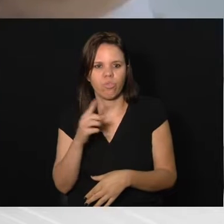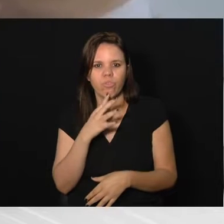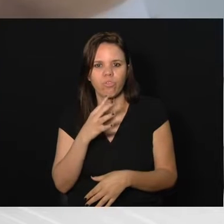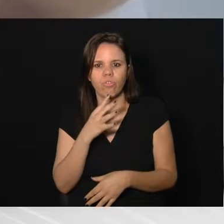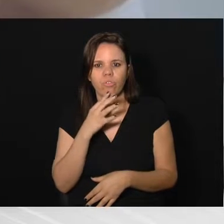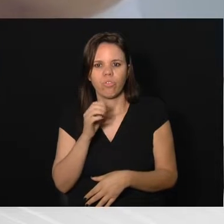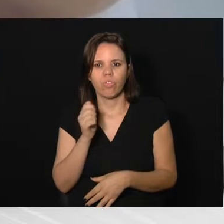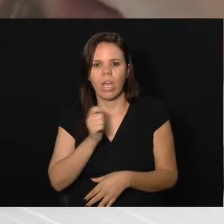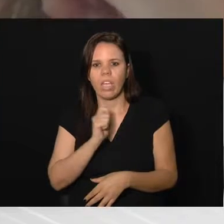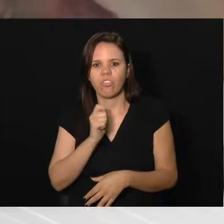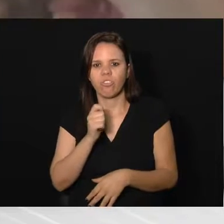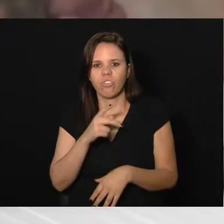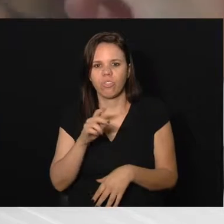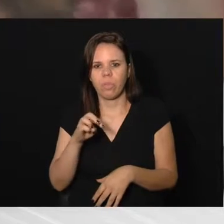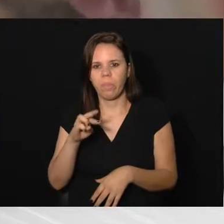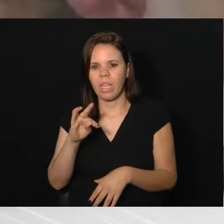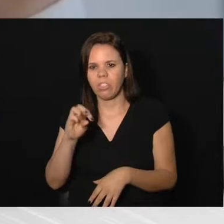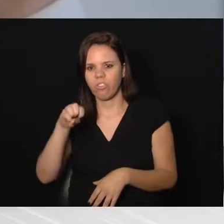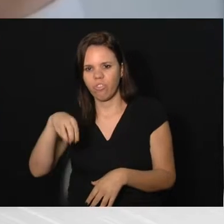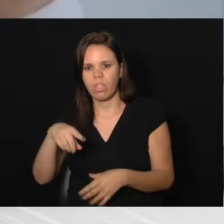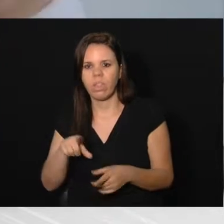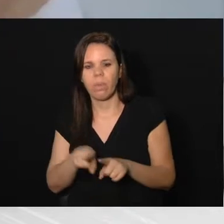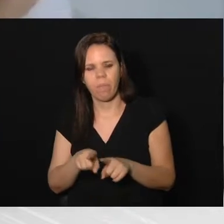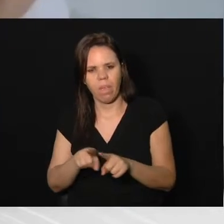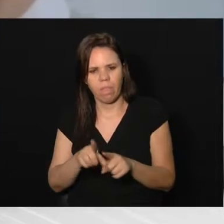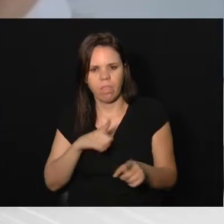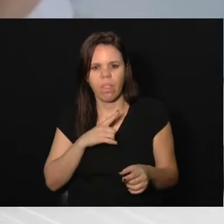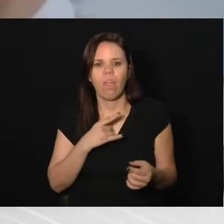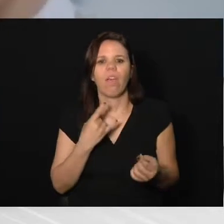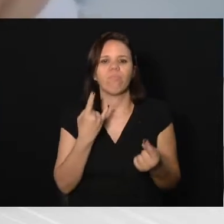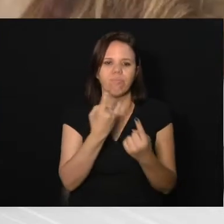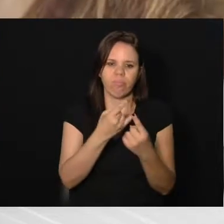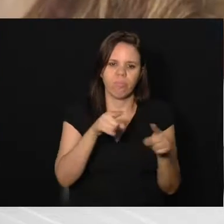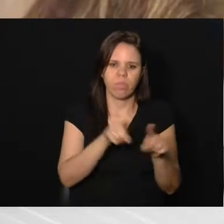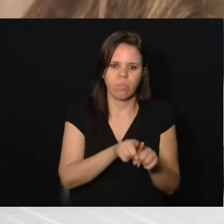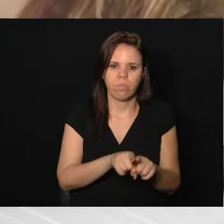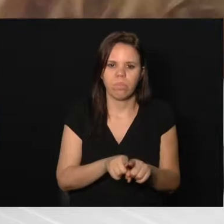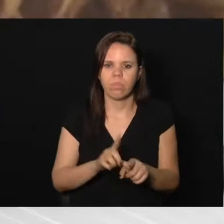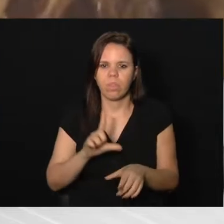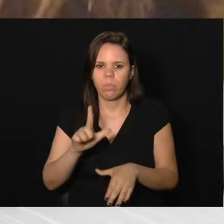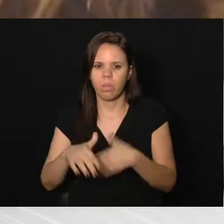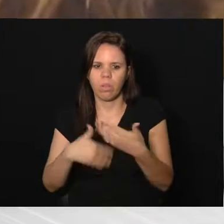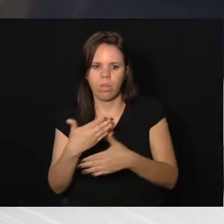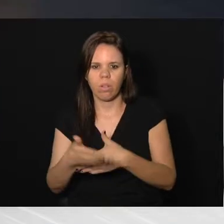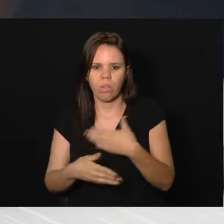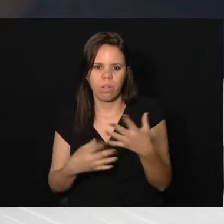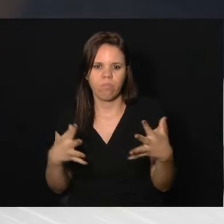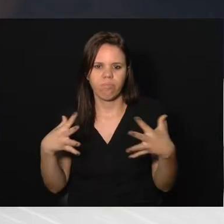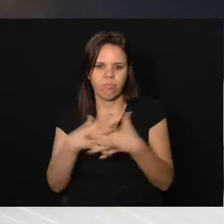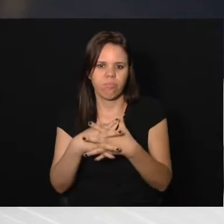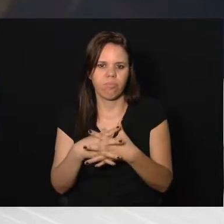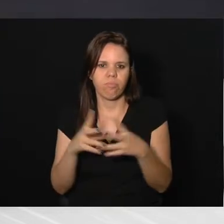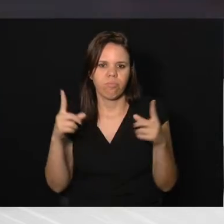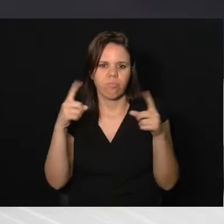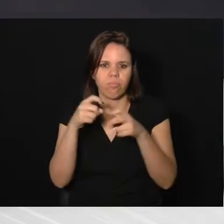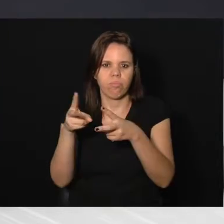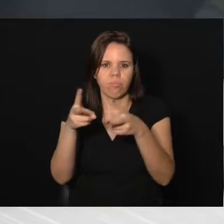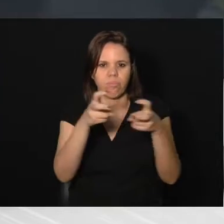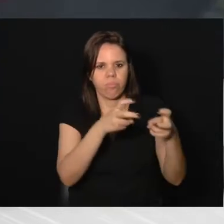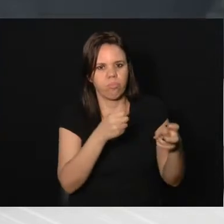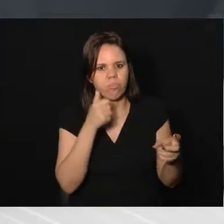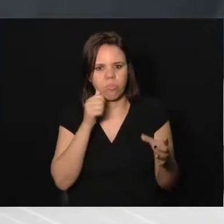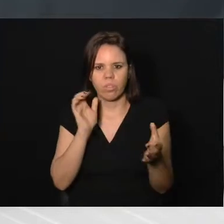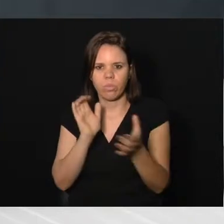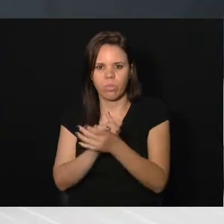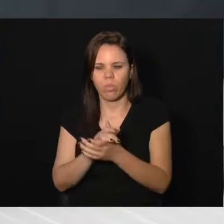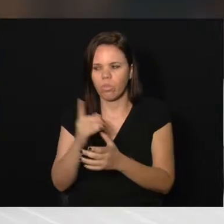o argentino Martim e começa a ter um caso tórrido com ele. Mas a ciranda se complica quando ela percebe que a esposa